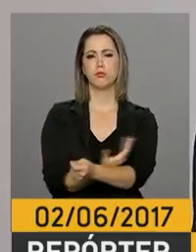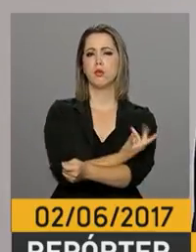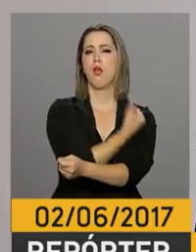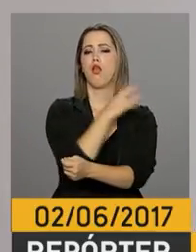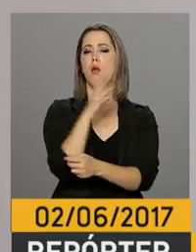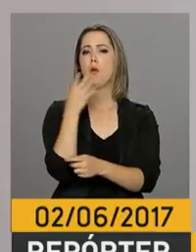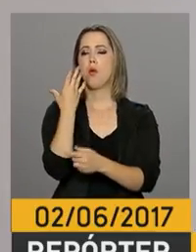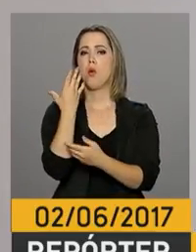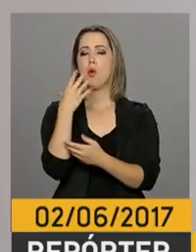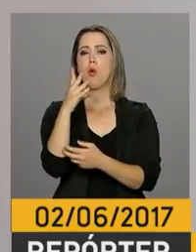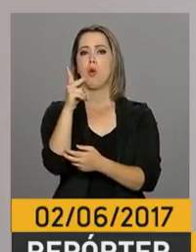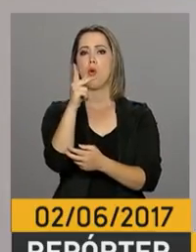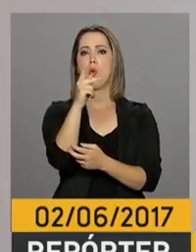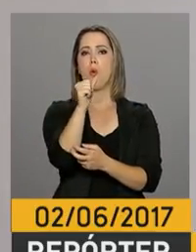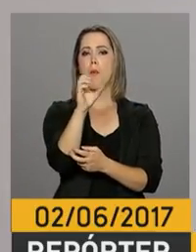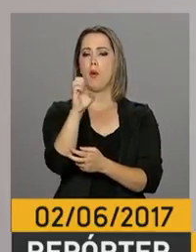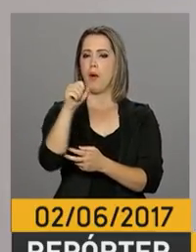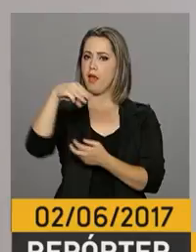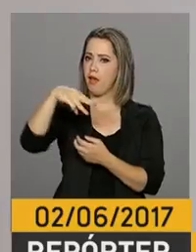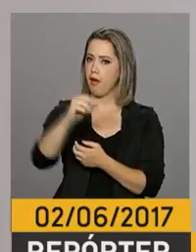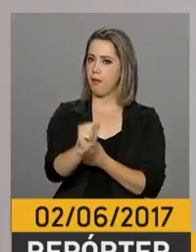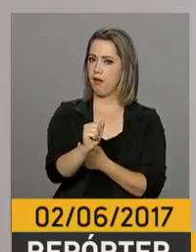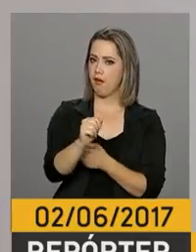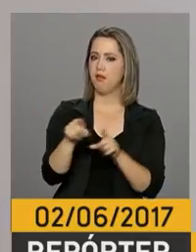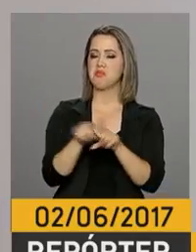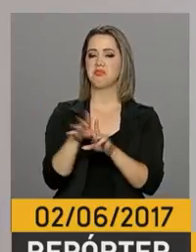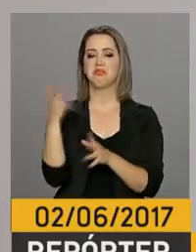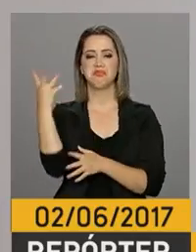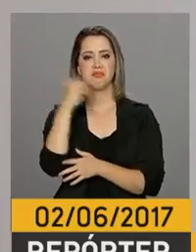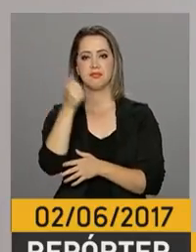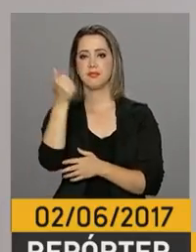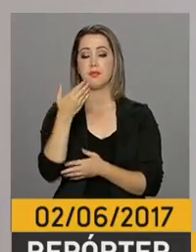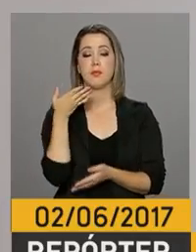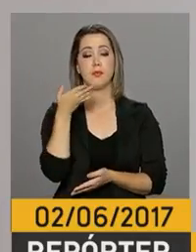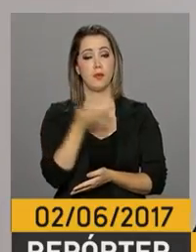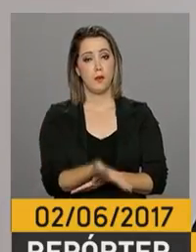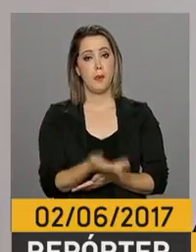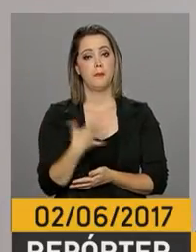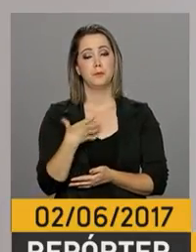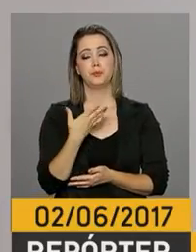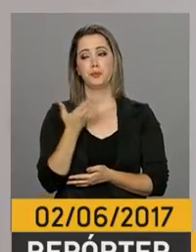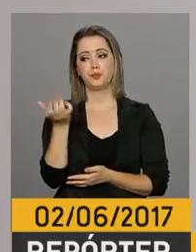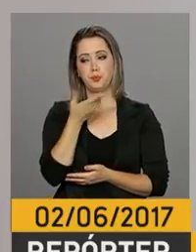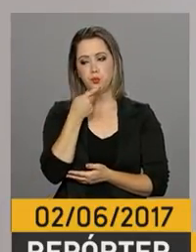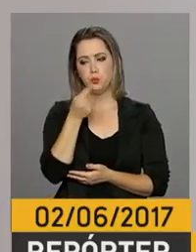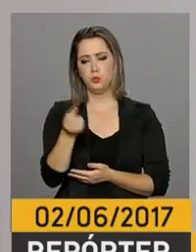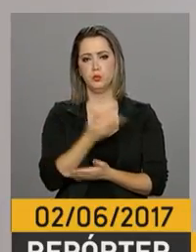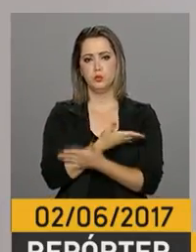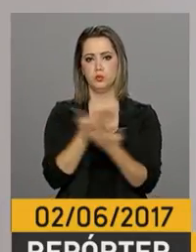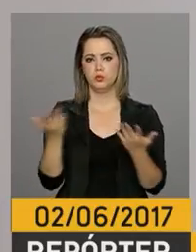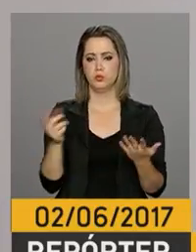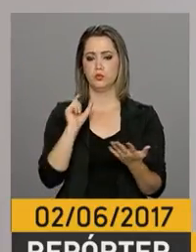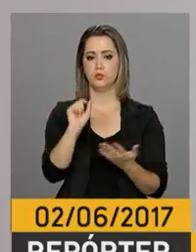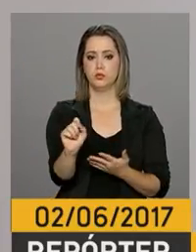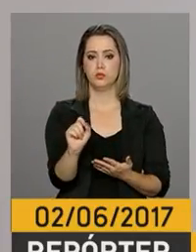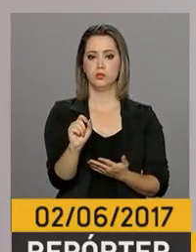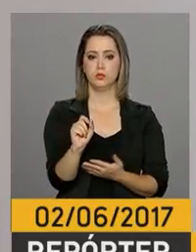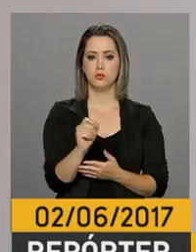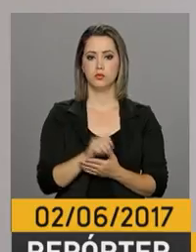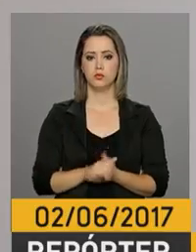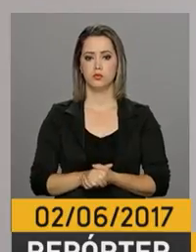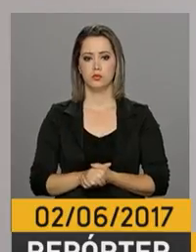poesia gonçalves dias é uma coisa extraordinária então é quero dizer a todos que